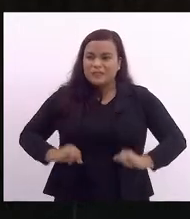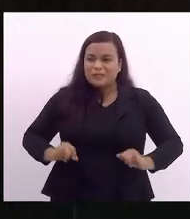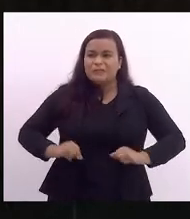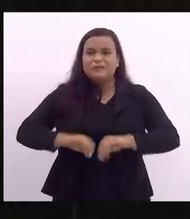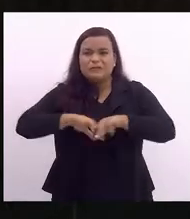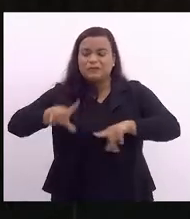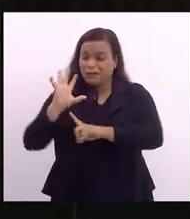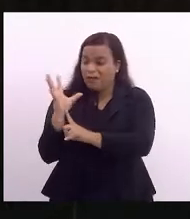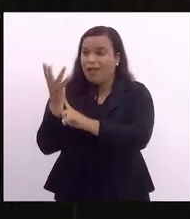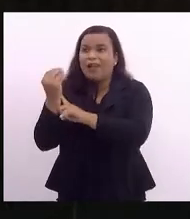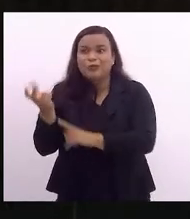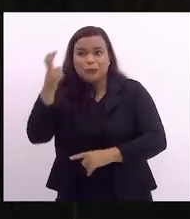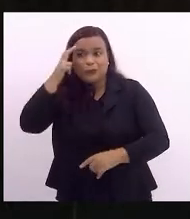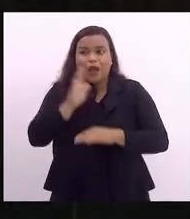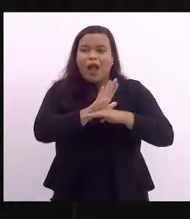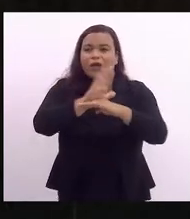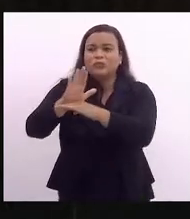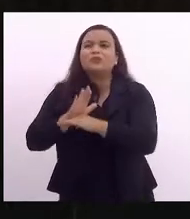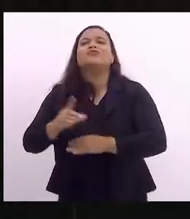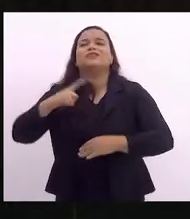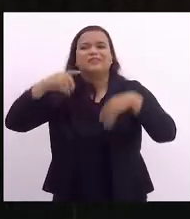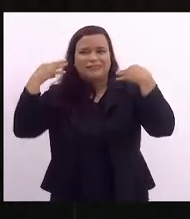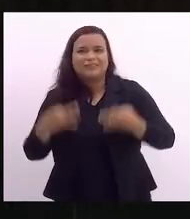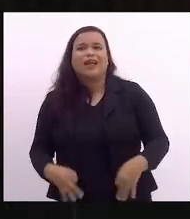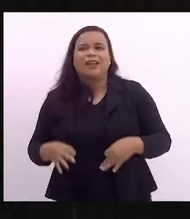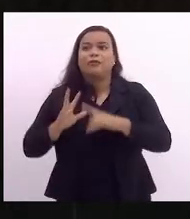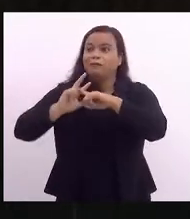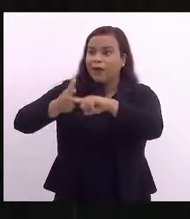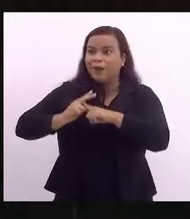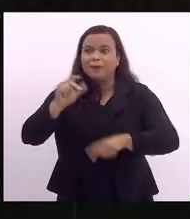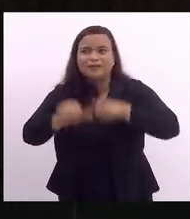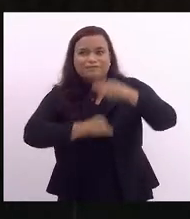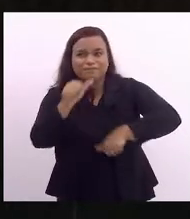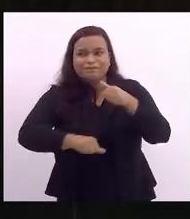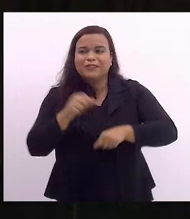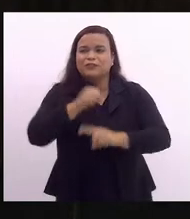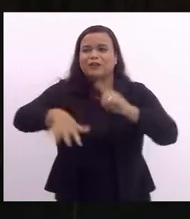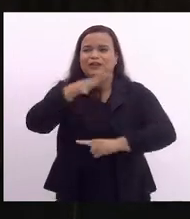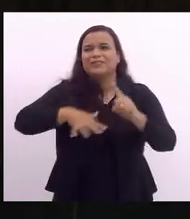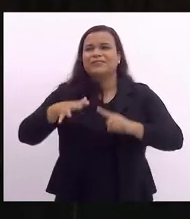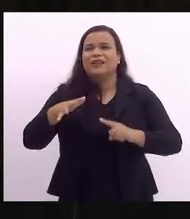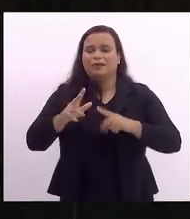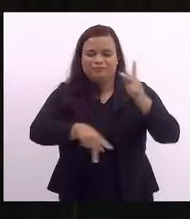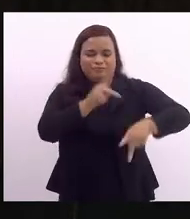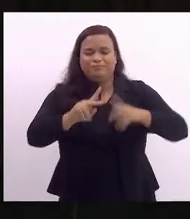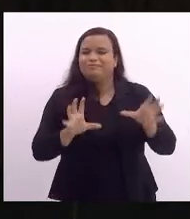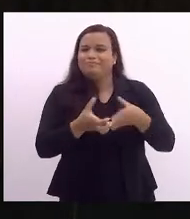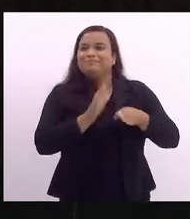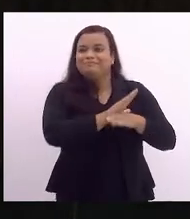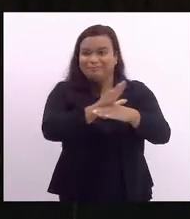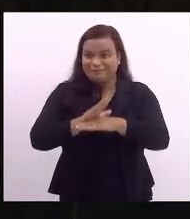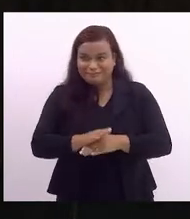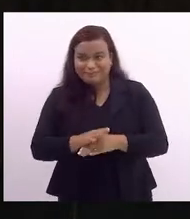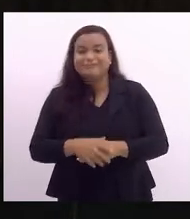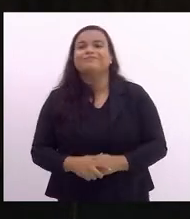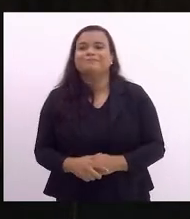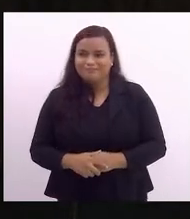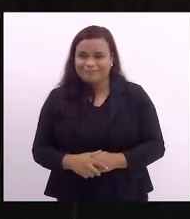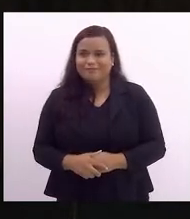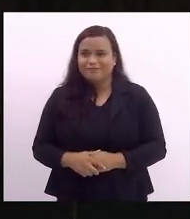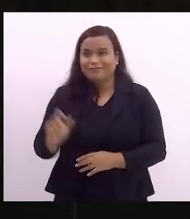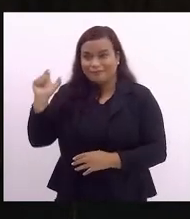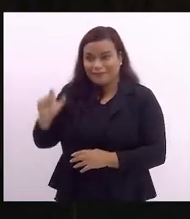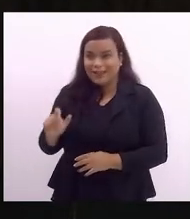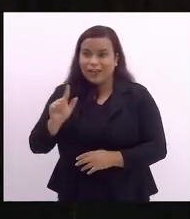a cultura, ela está ali para, de repente, ser uma ferramenta de transformação social para o nosso povo, né? É, como o Gustavo,